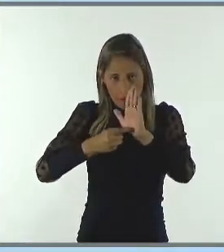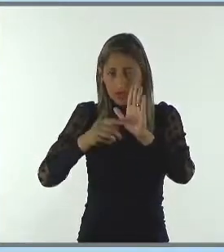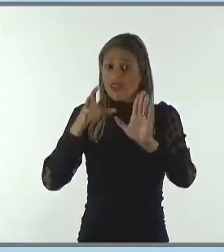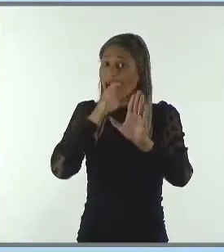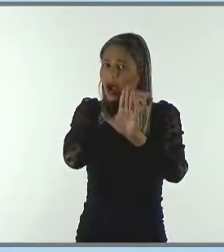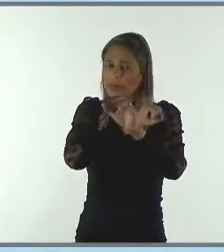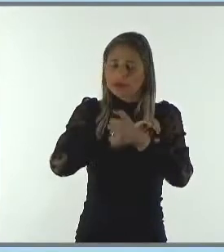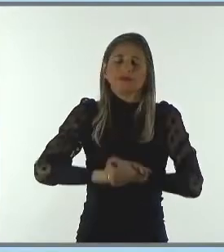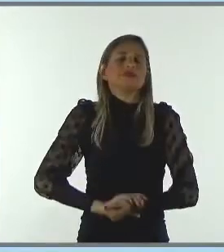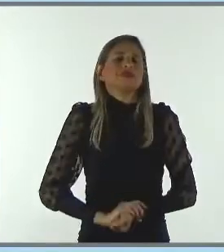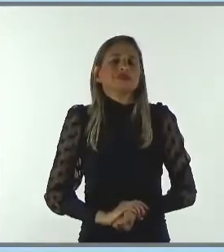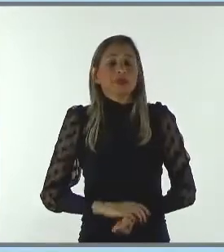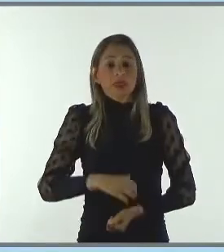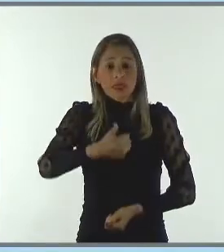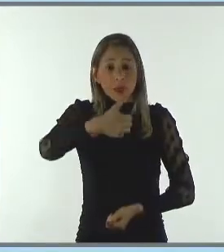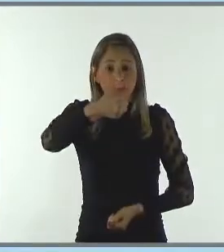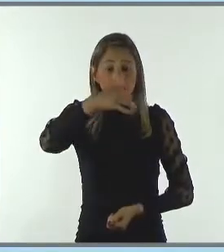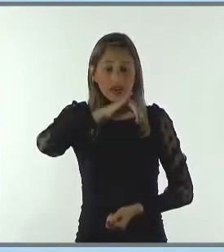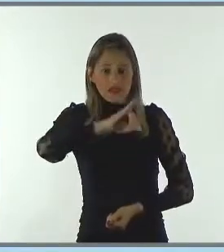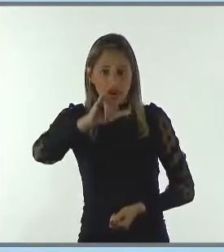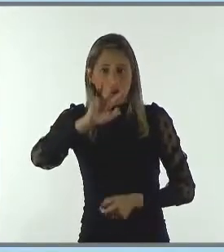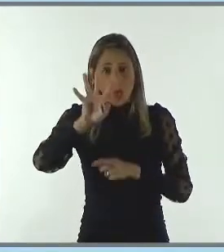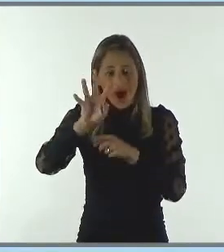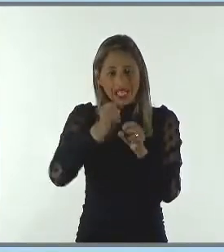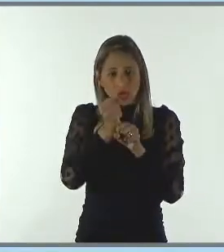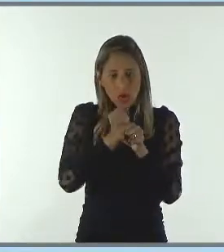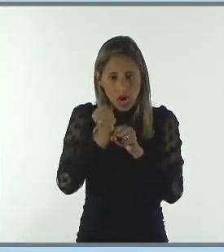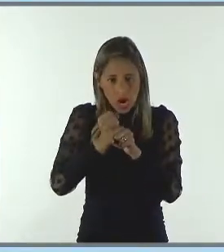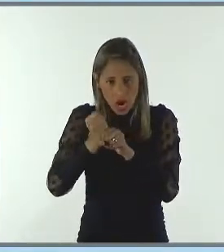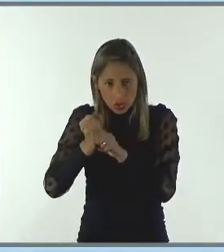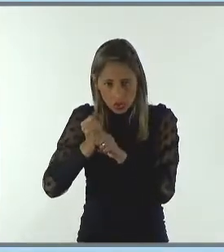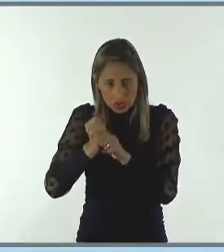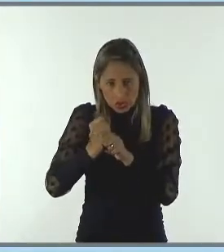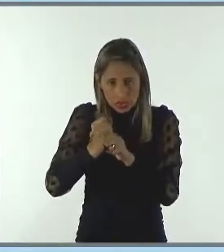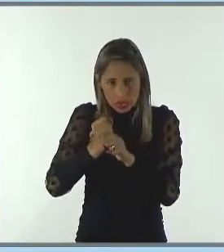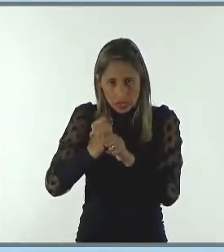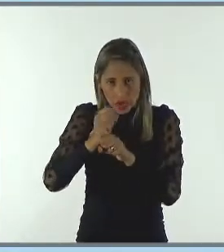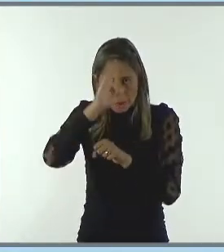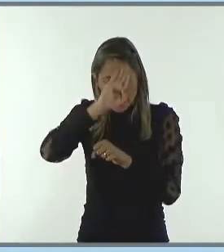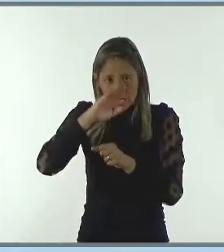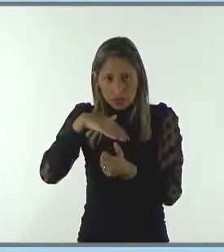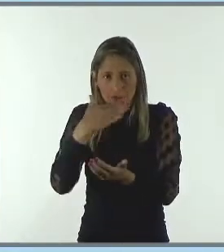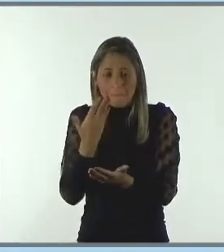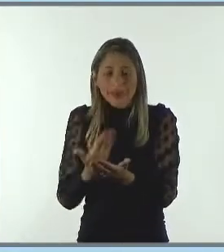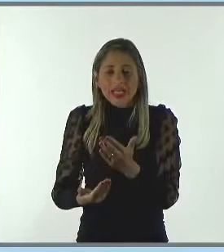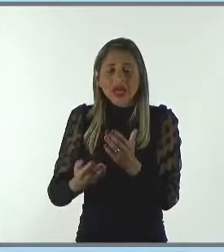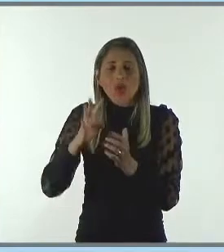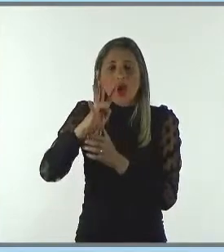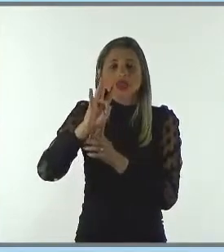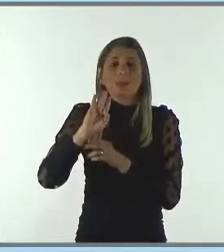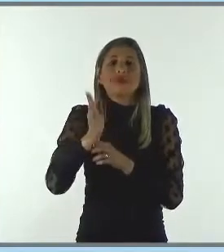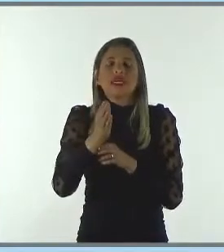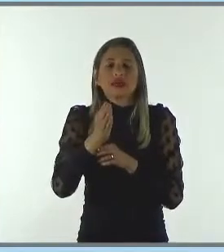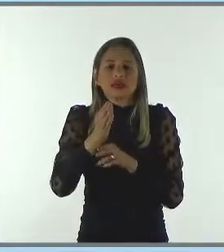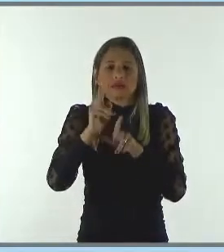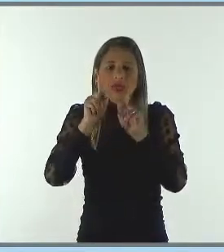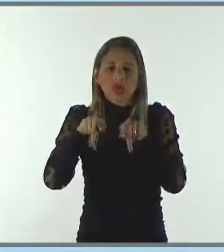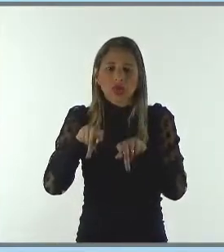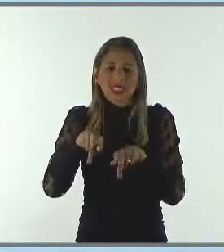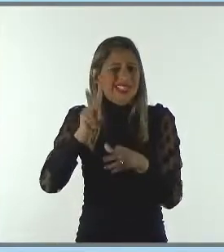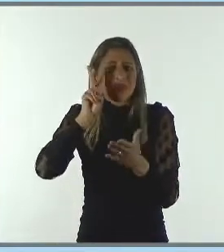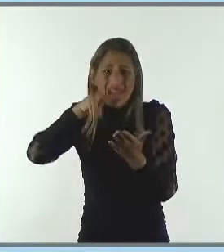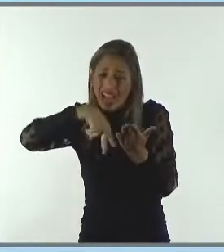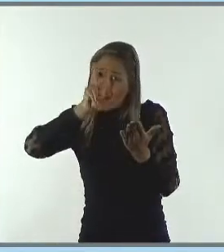rapidamente. O primeiro diz que em 4 anos o Brasil perdeu 4 milhões e 600 mil leitores e